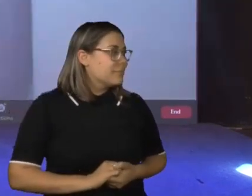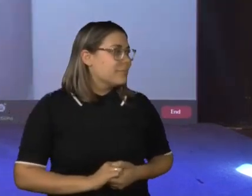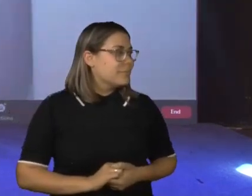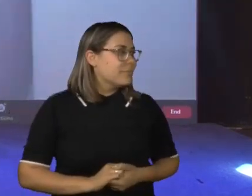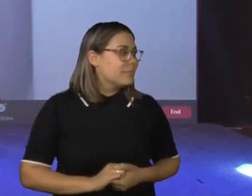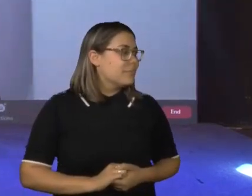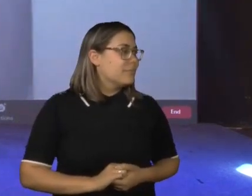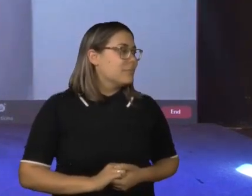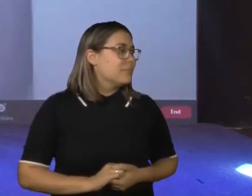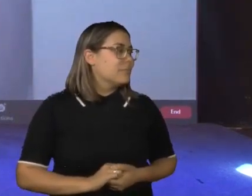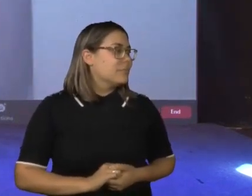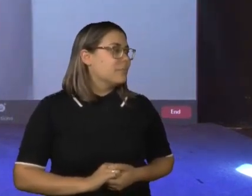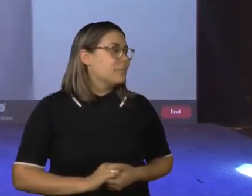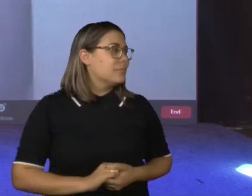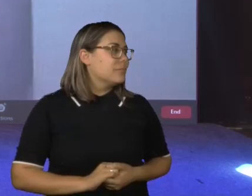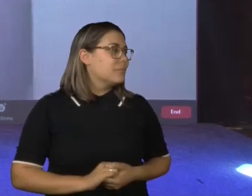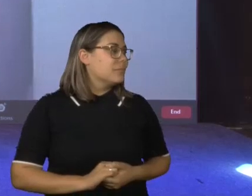Tem mais um áudio aí, João?